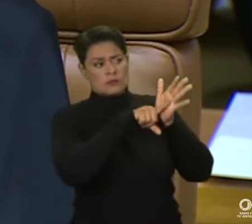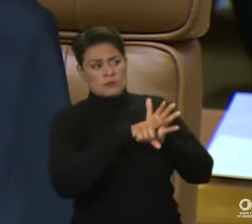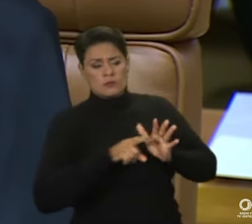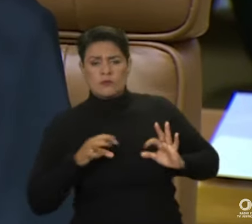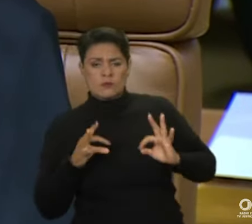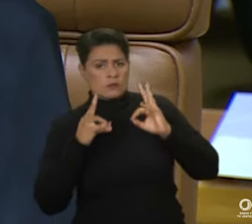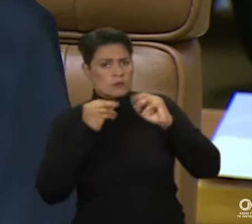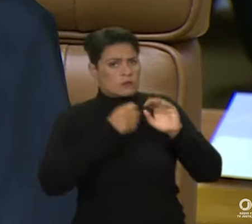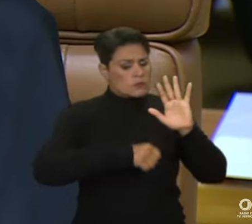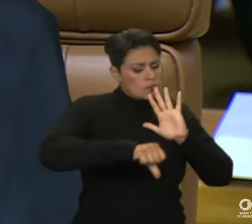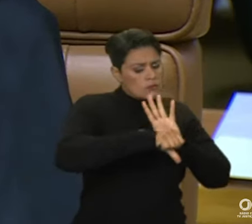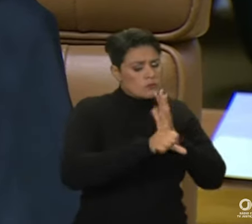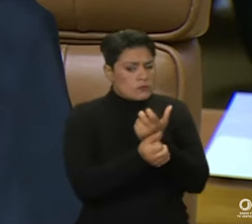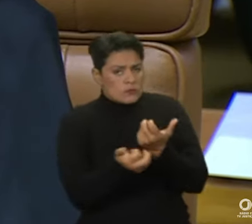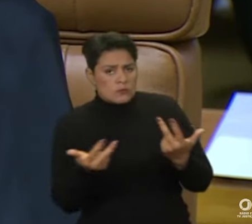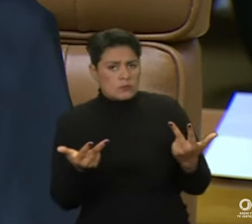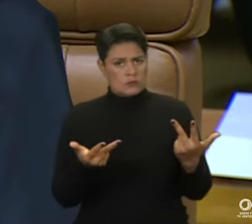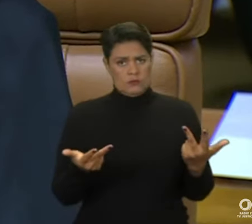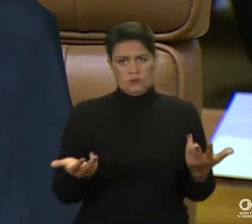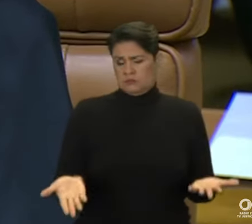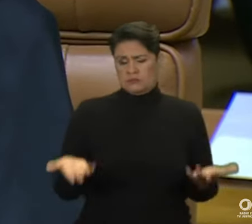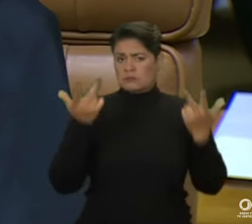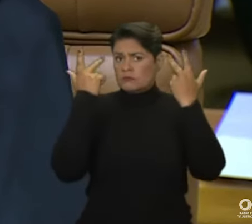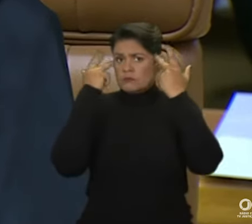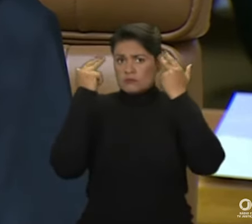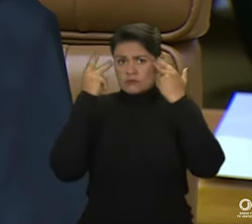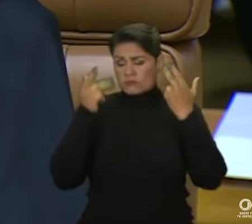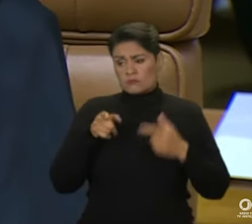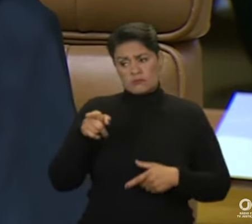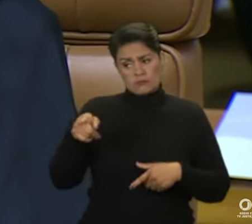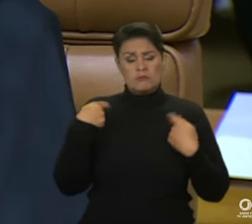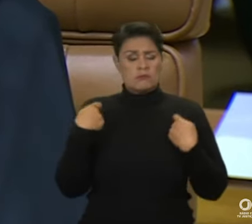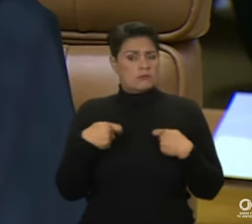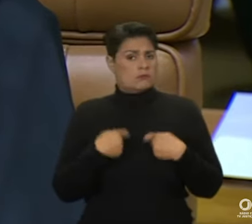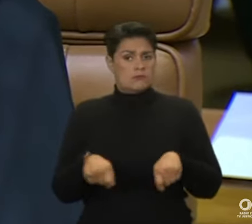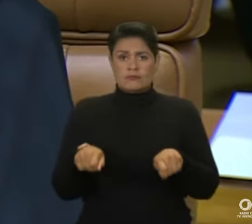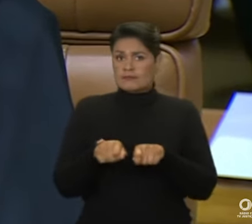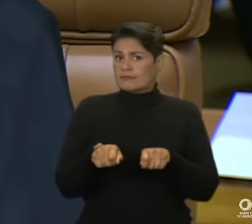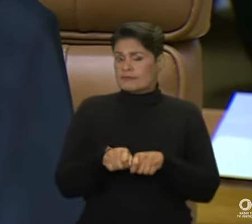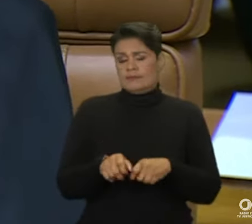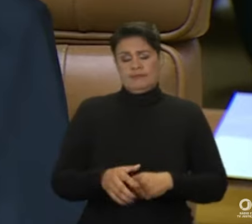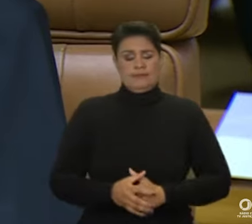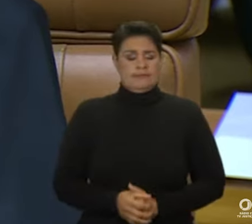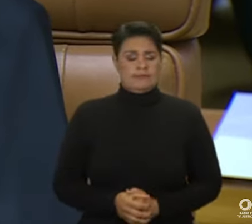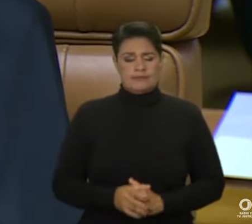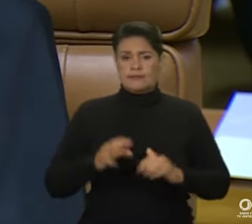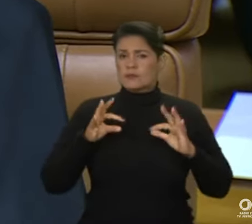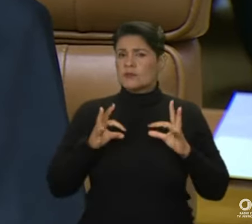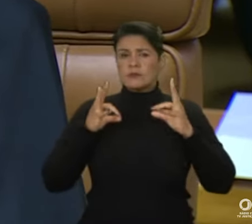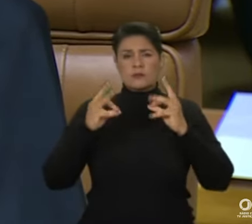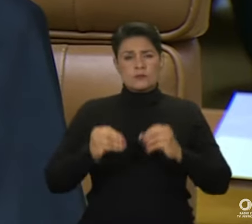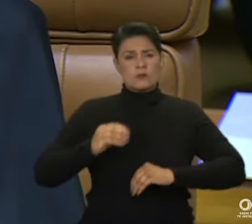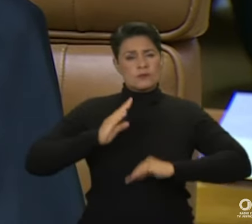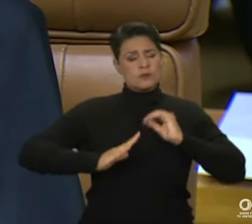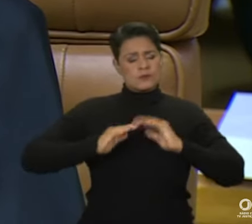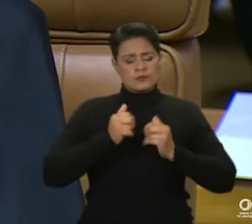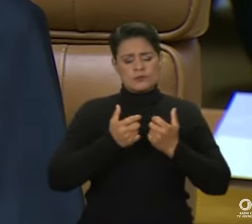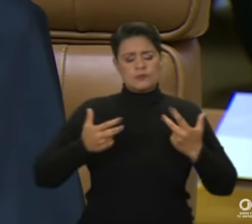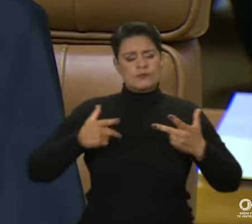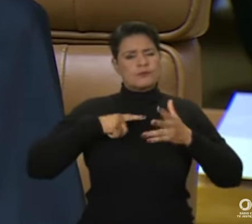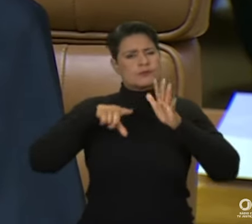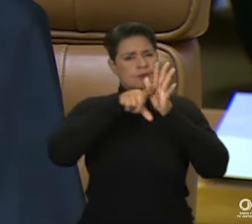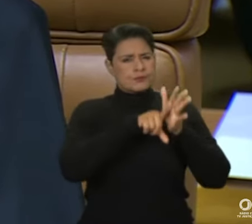rigor em qualquer espécie de procedimento investigativo e como fazem todas as autoridades que atuam em investigações de qualquer